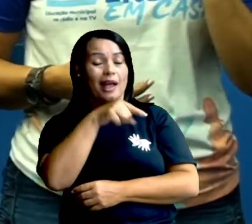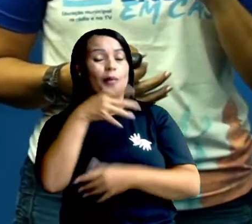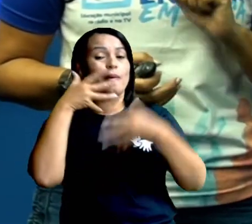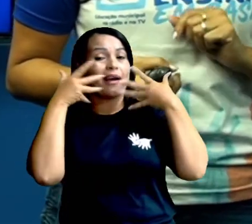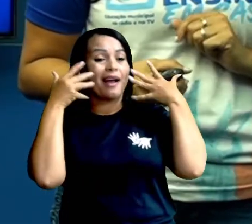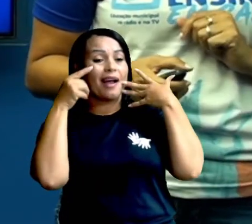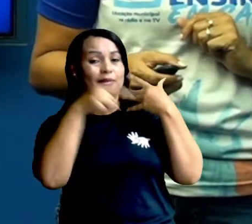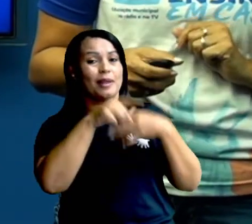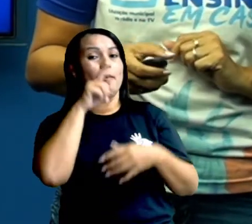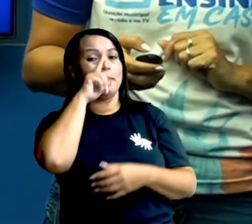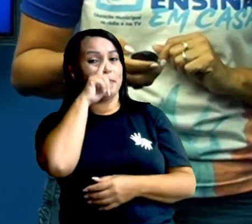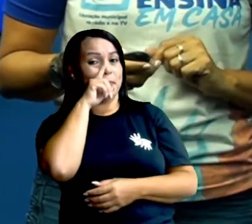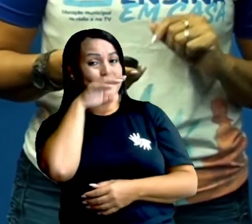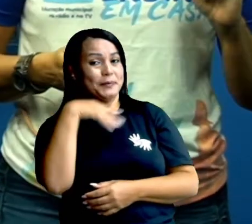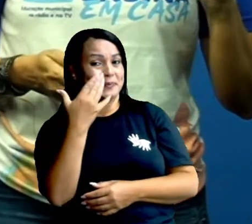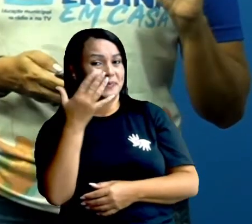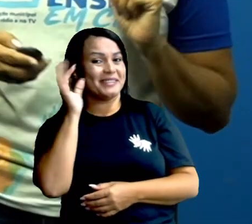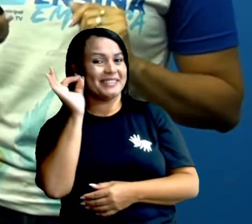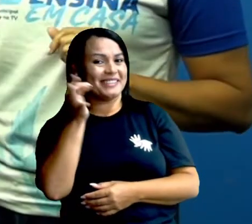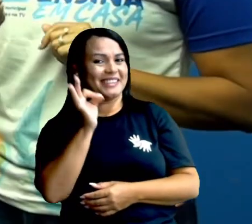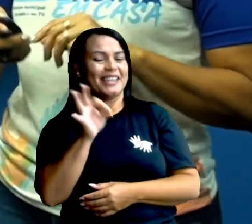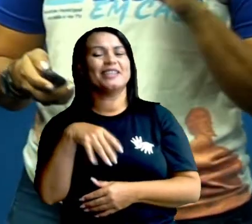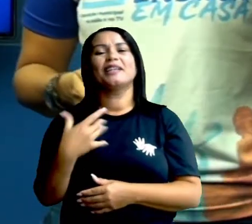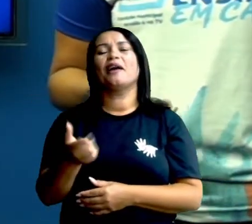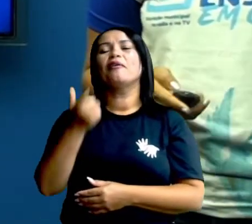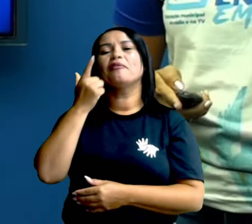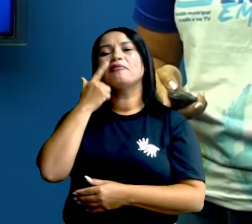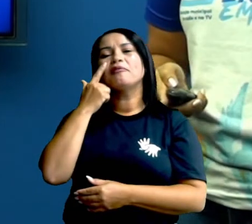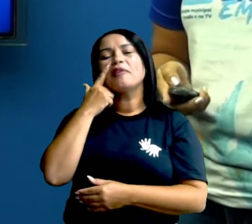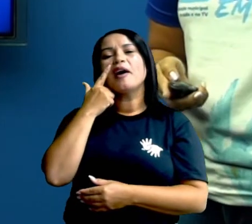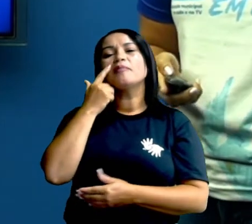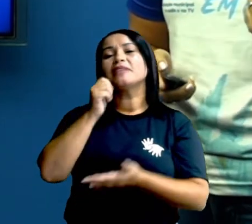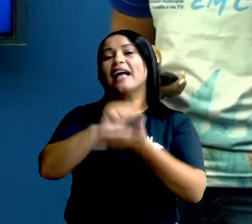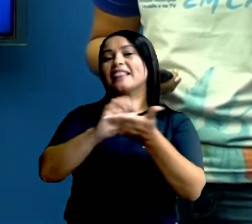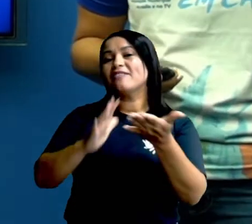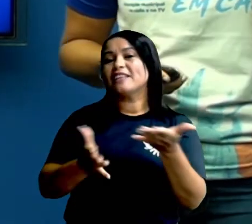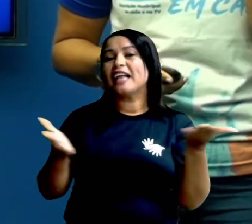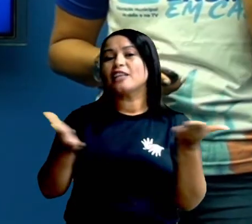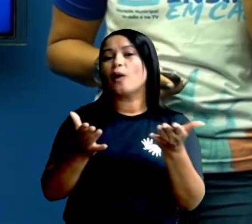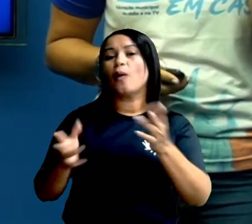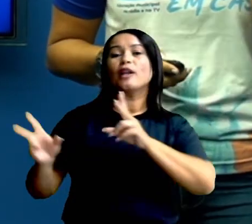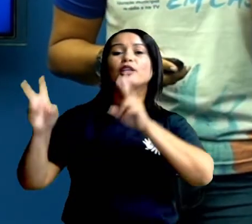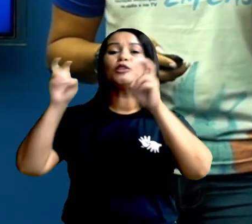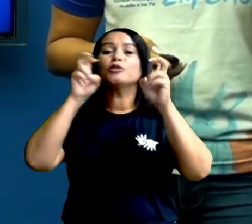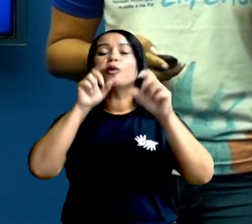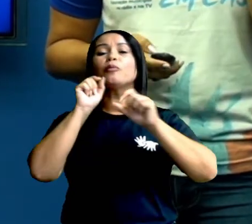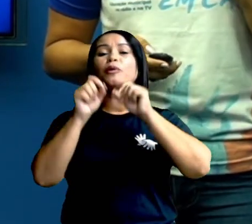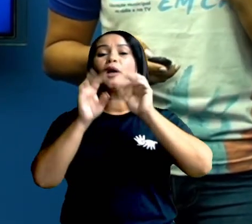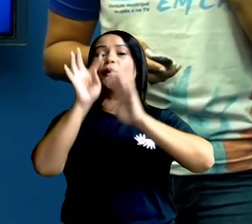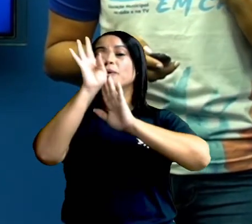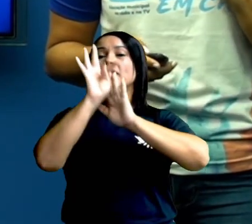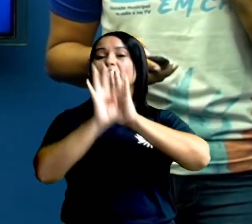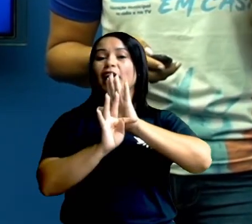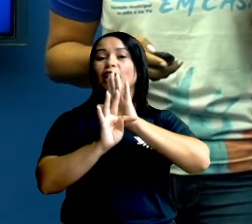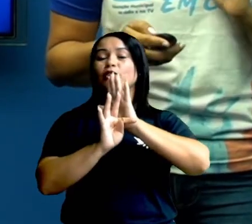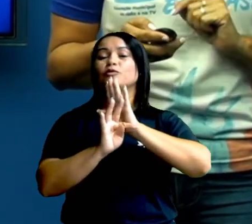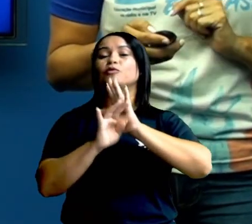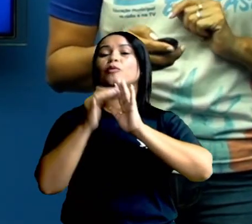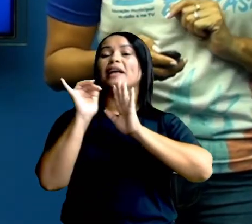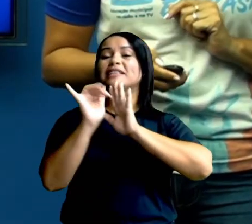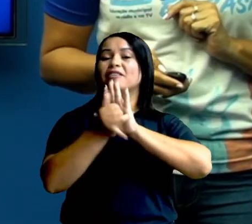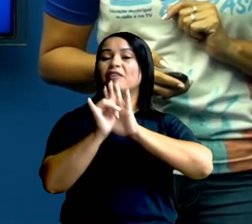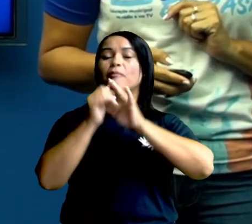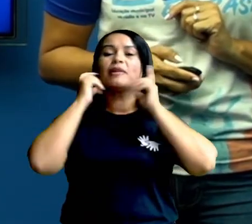é o gato que é o perigoso. Tá certo? Então vamos fazer uma atividade sobre esse texto, sobre